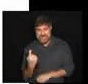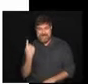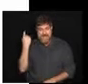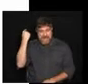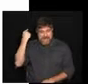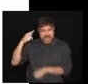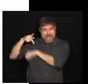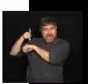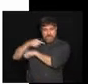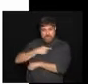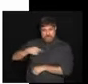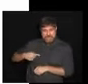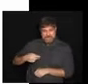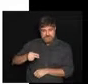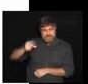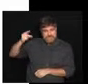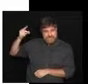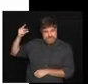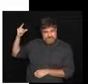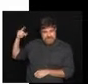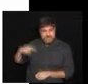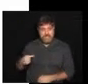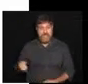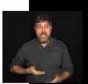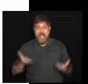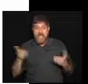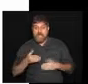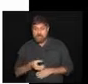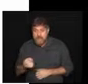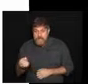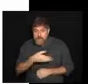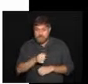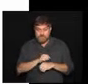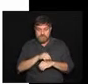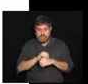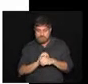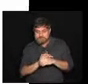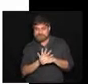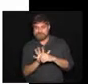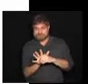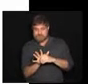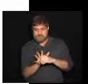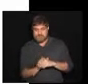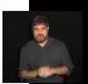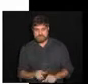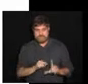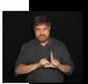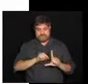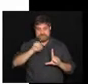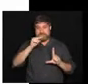a China, e essa outra é desse novo coronavírus. Pode passar.